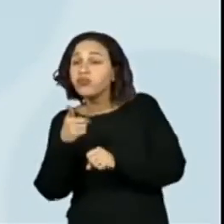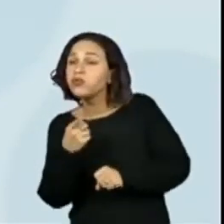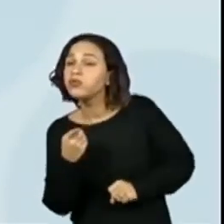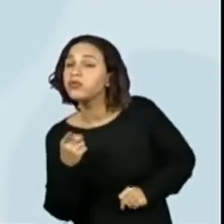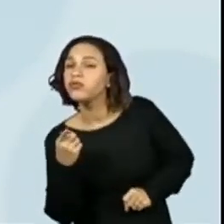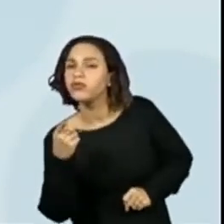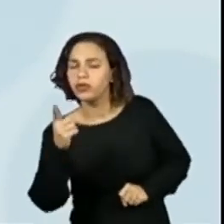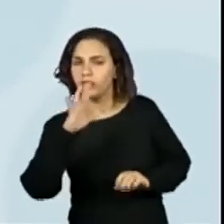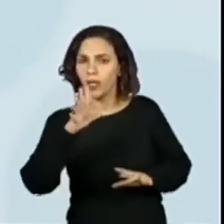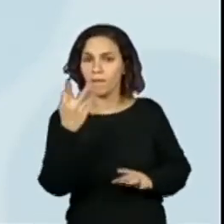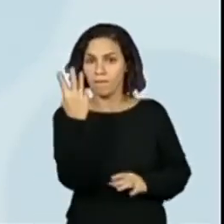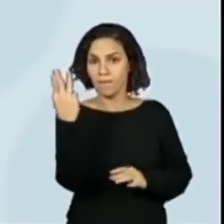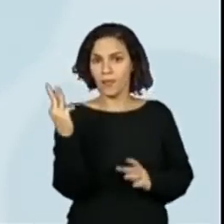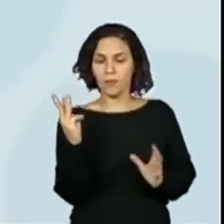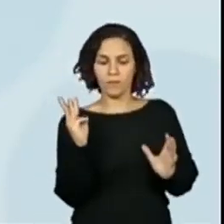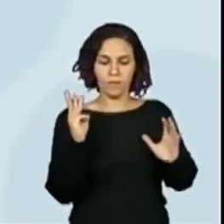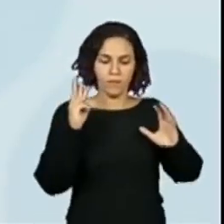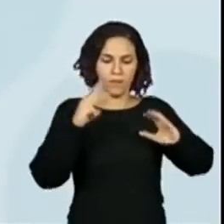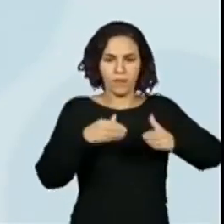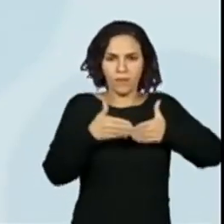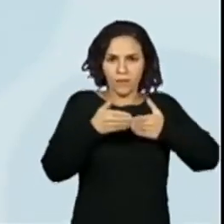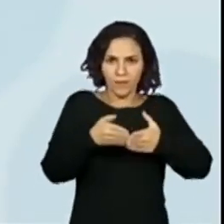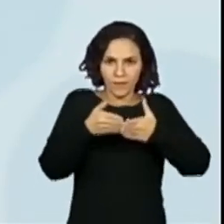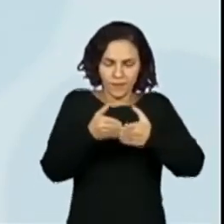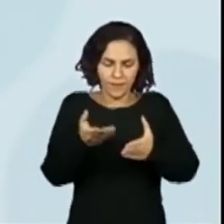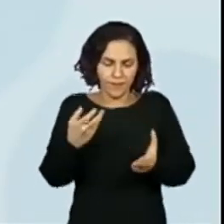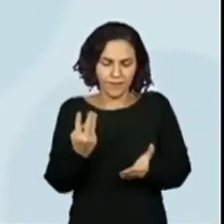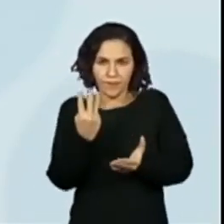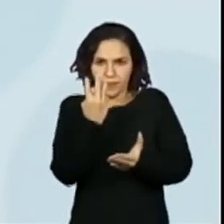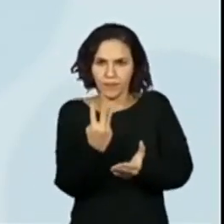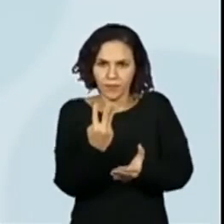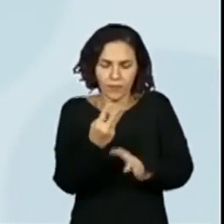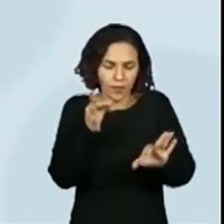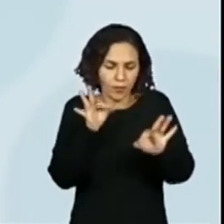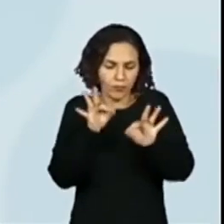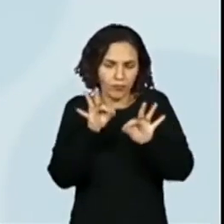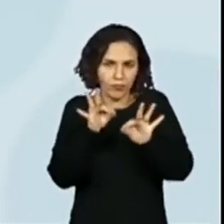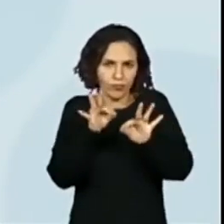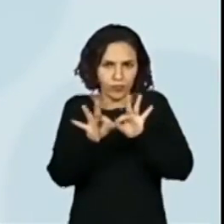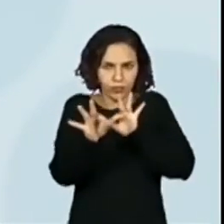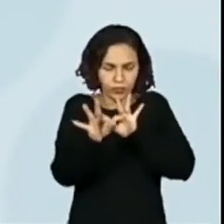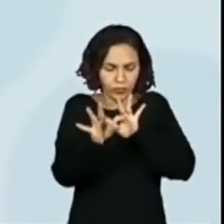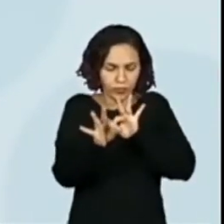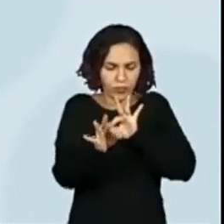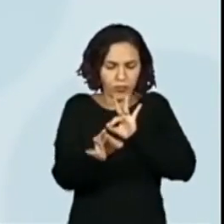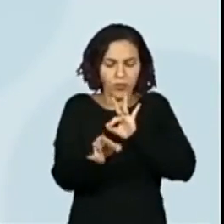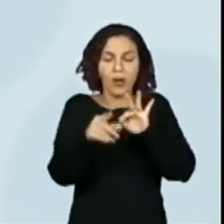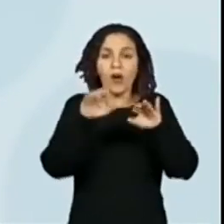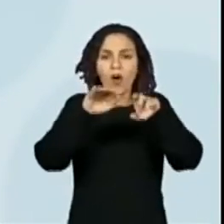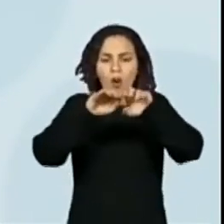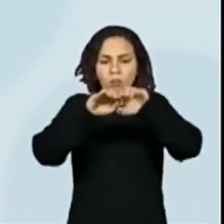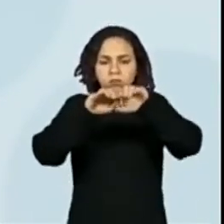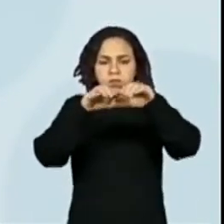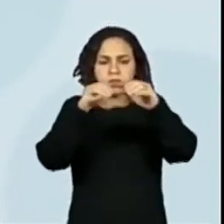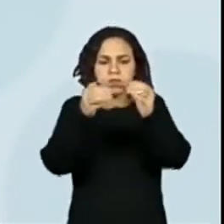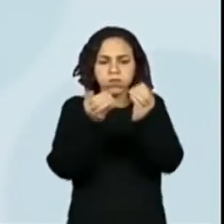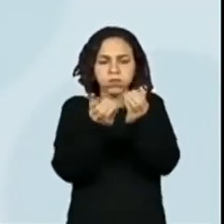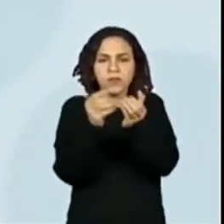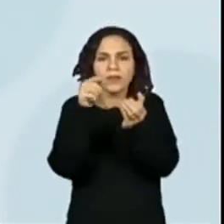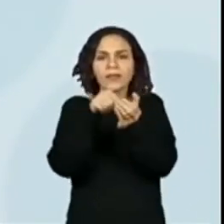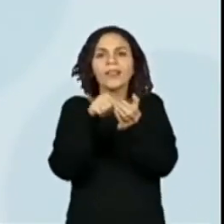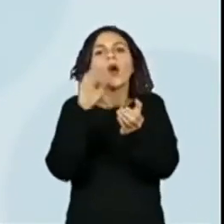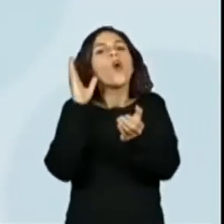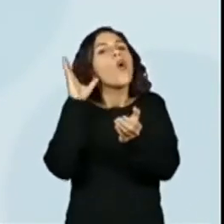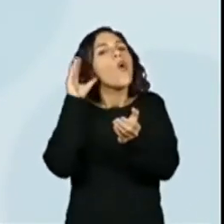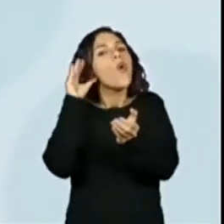ajuntaram-se no meio da canoa, acenderam fogo, Derreteram o breu que fechava o